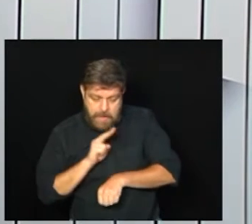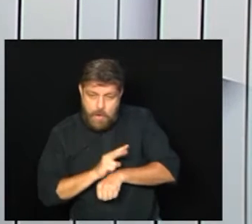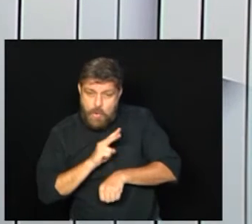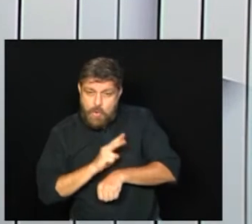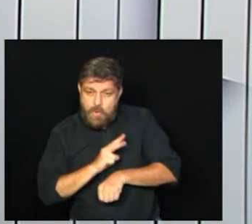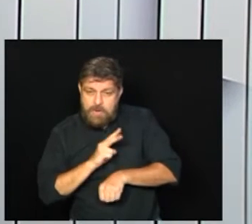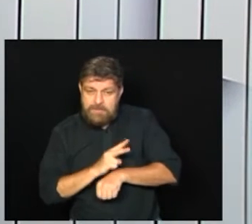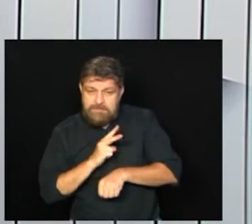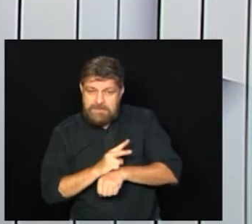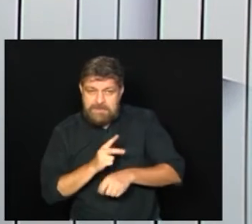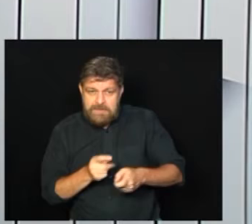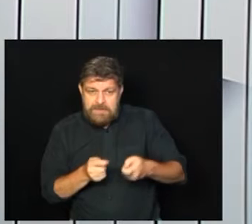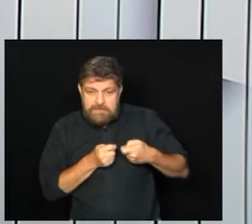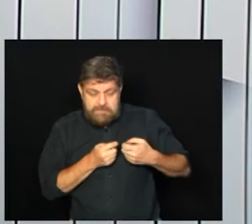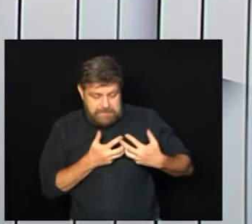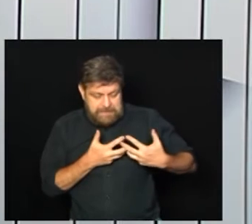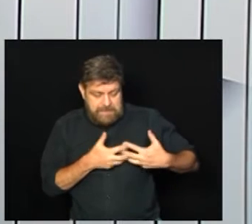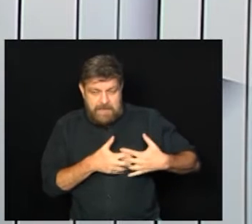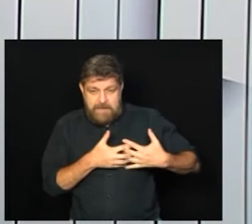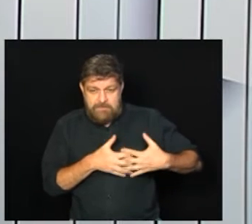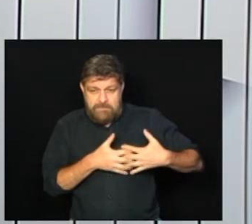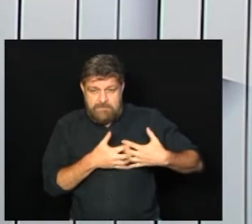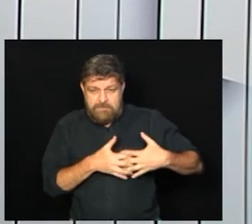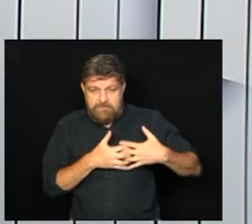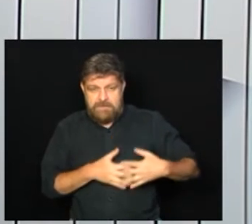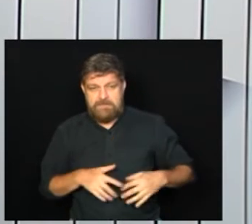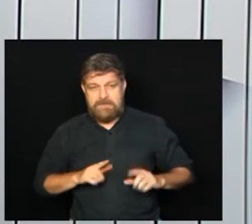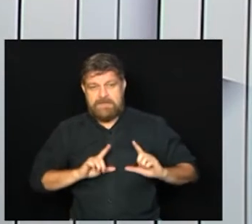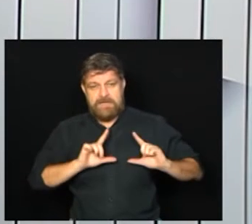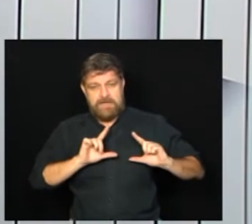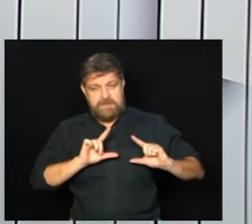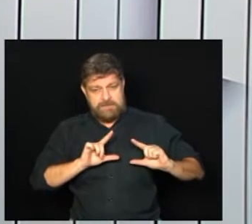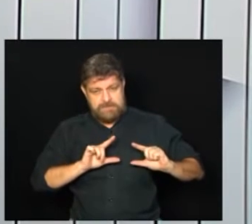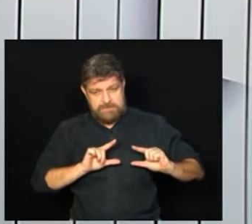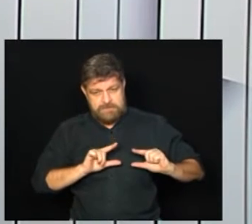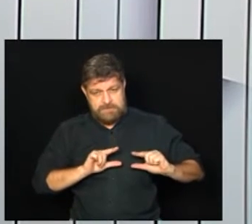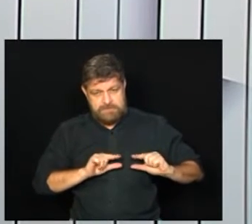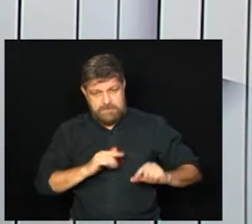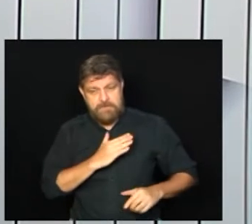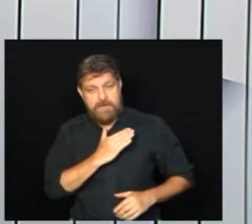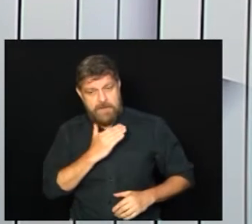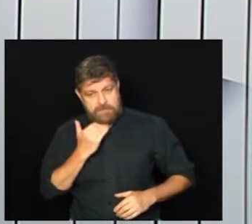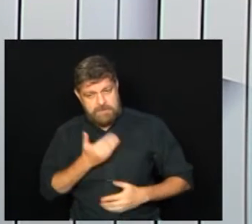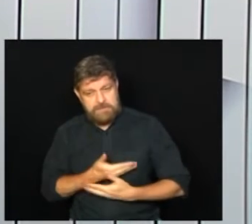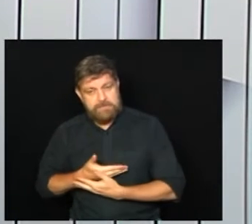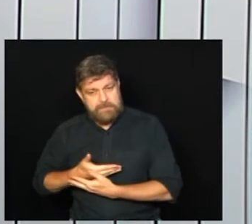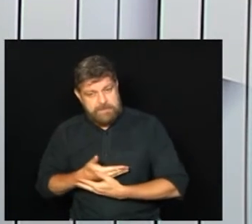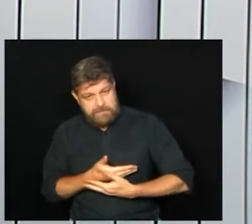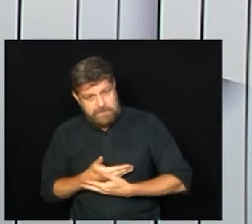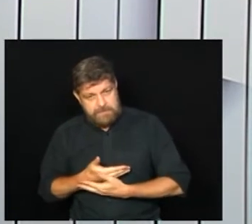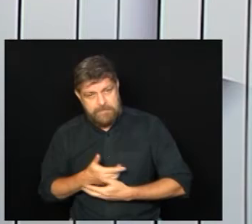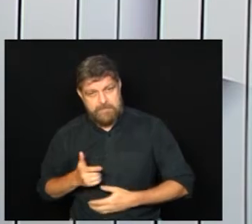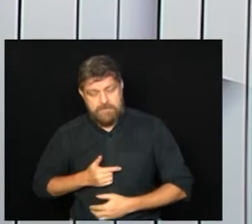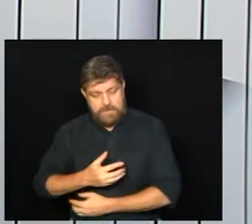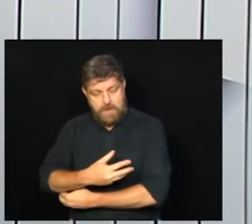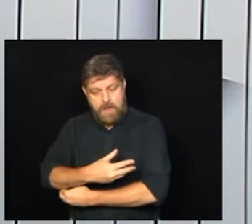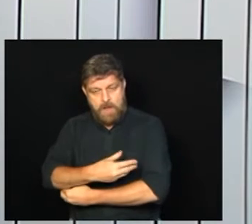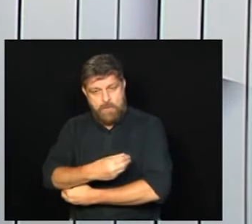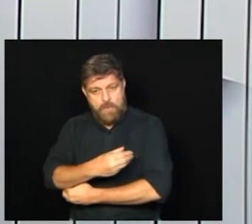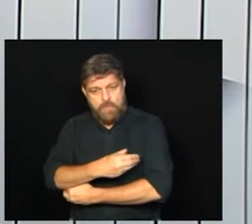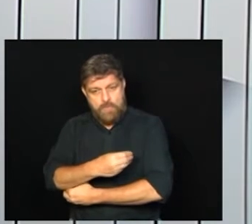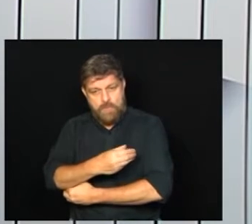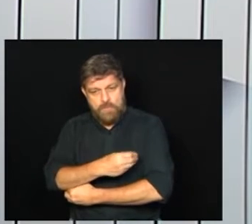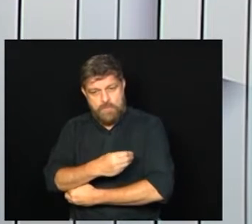mais econômica e eficiente para diminuir as taxas de mortalidade infantil. O aleitamento